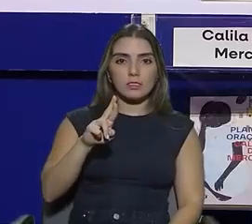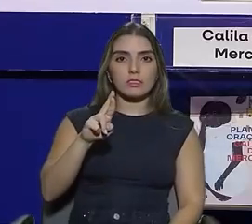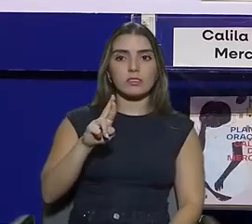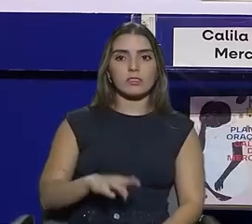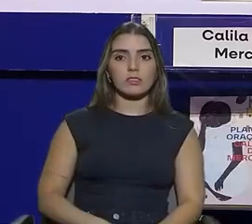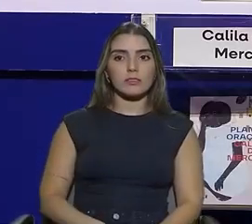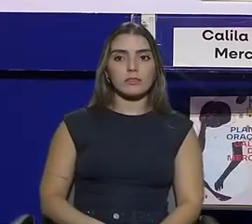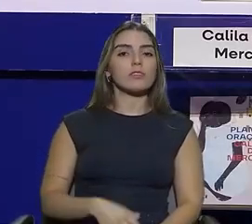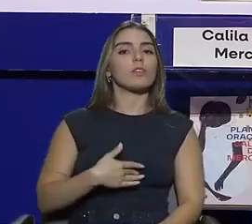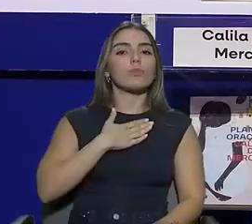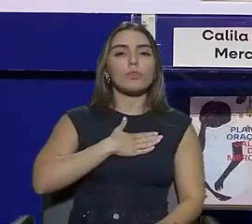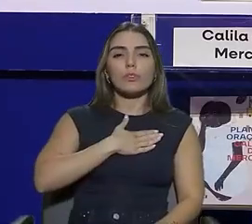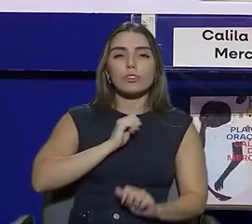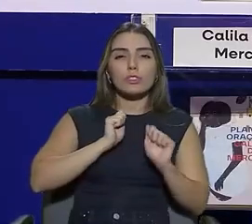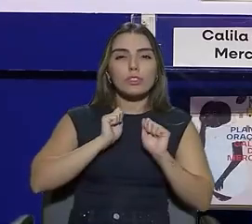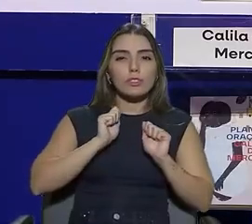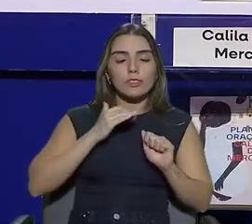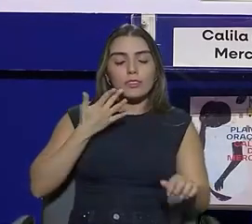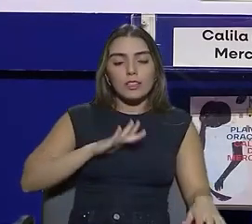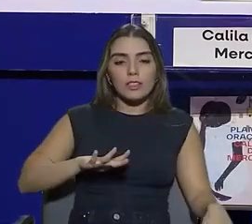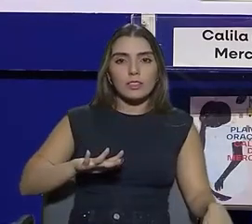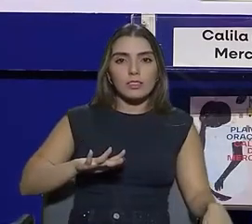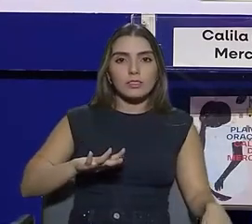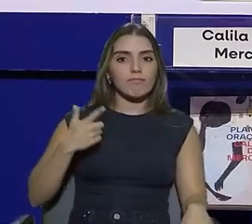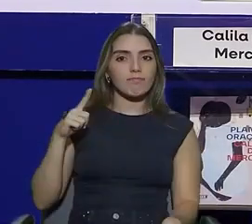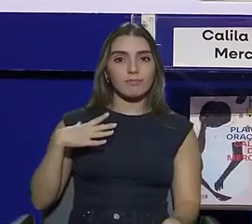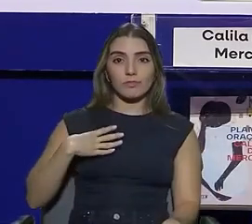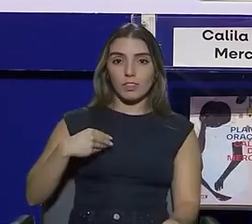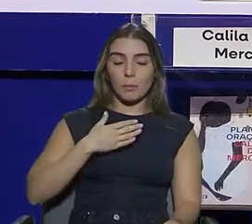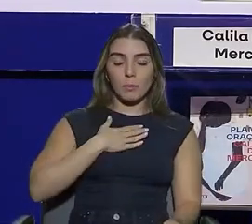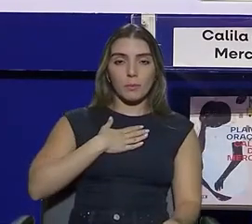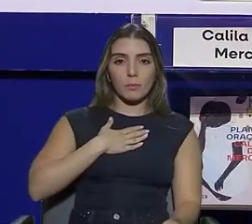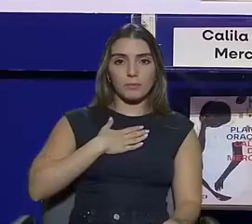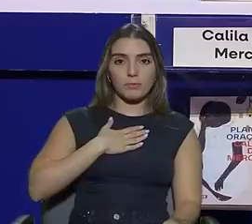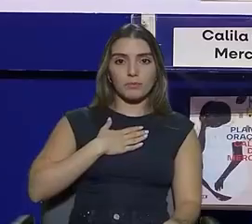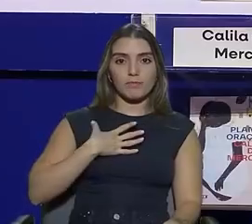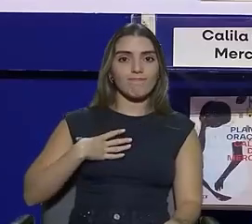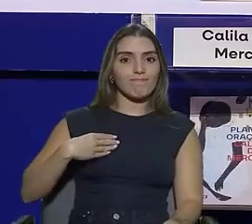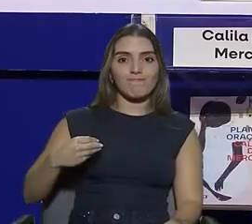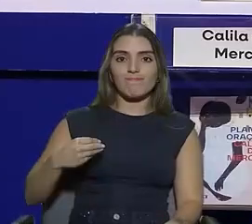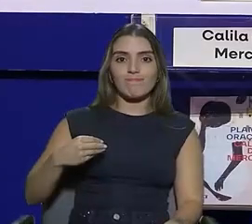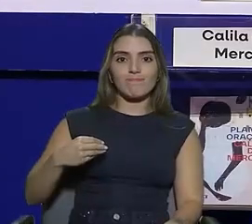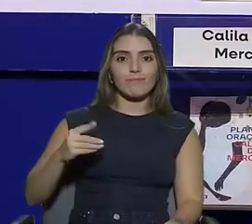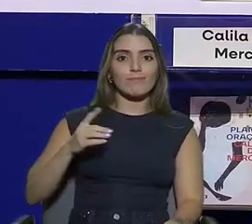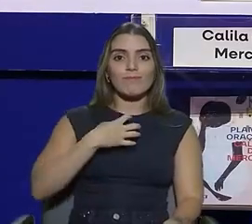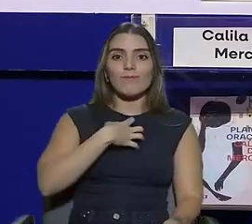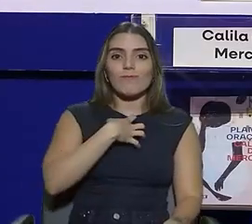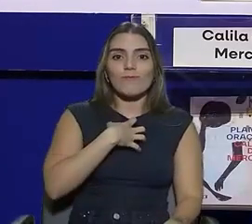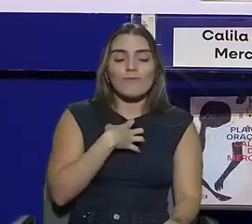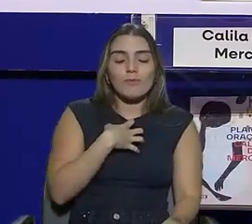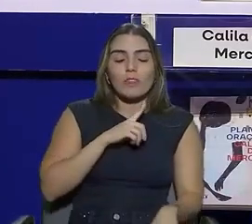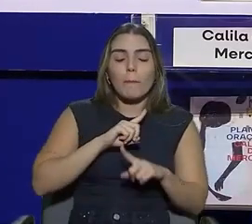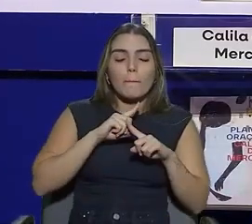Antes ele diz, gosto muito de crianças, não tive um filho de meu, um filho não foi de jeito, mas trago dentro